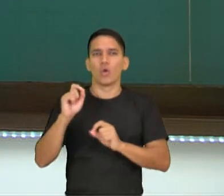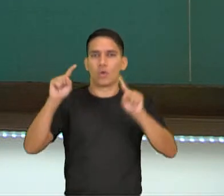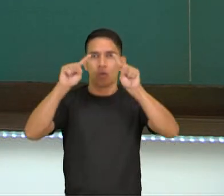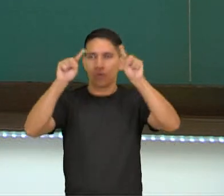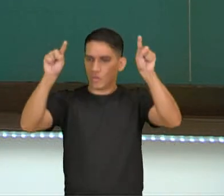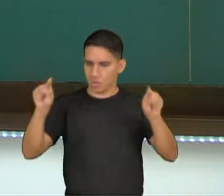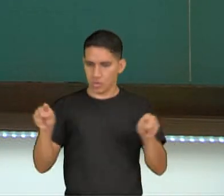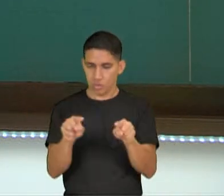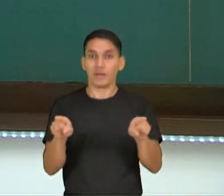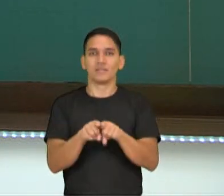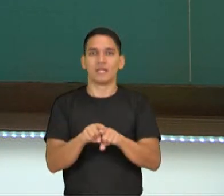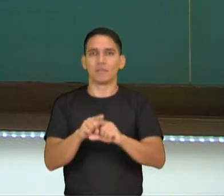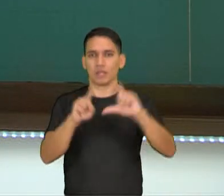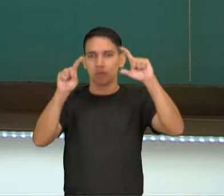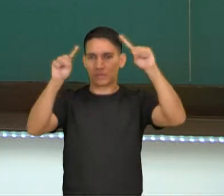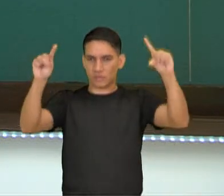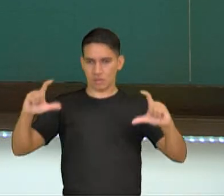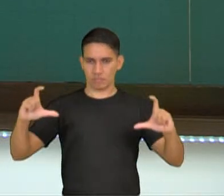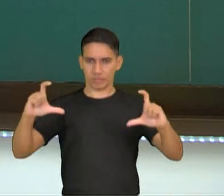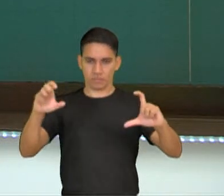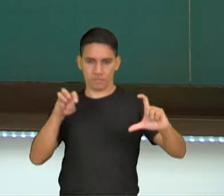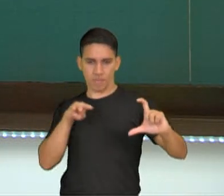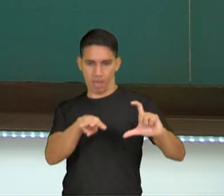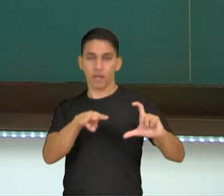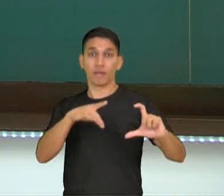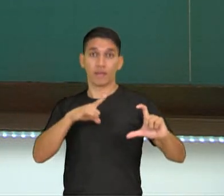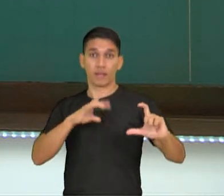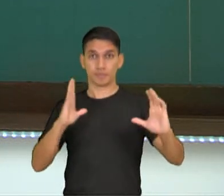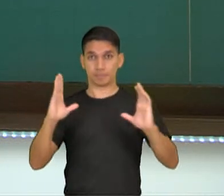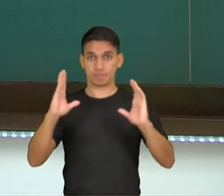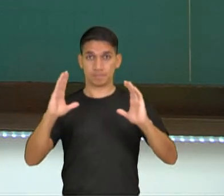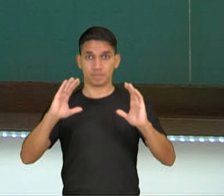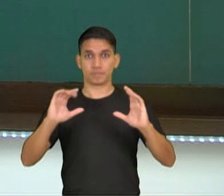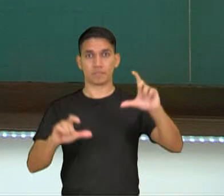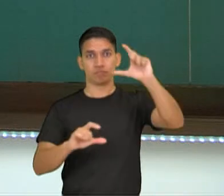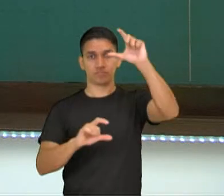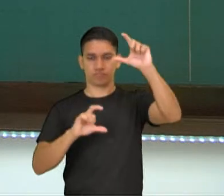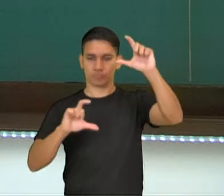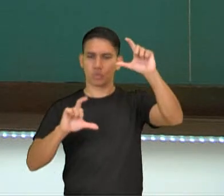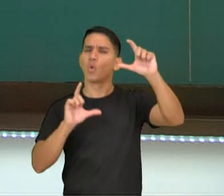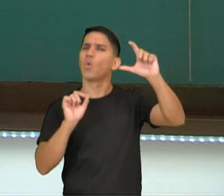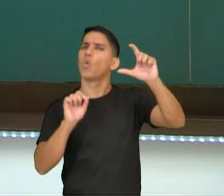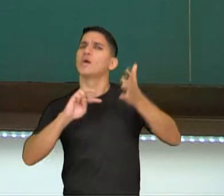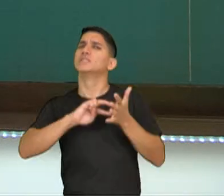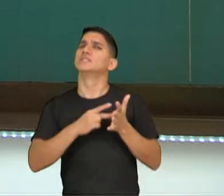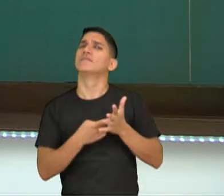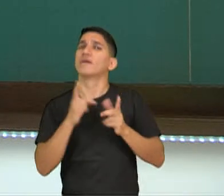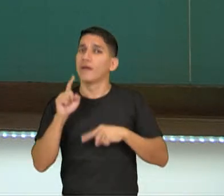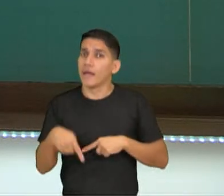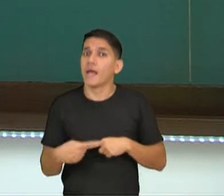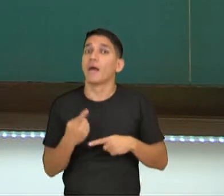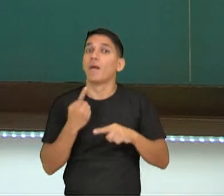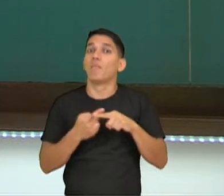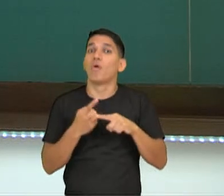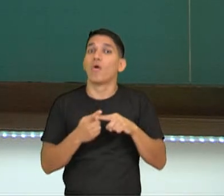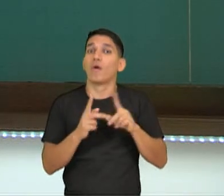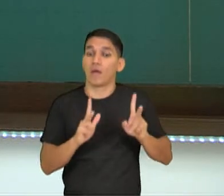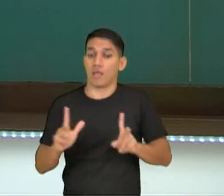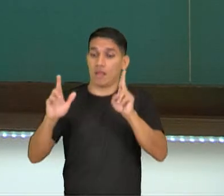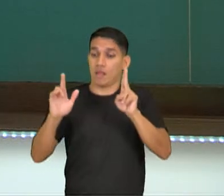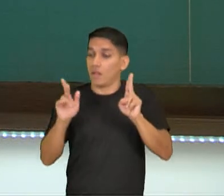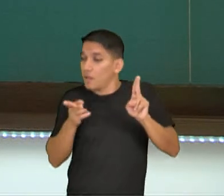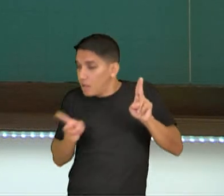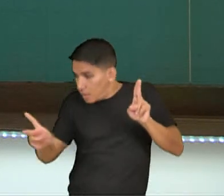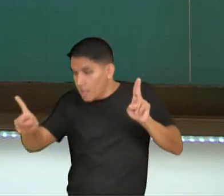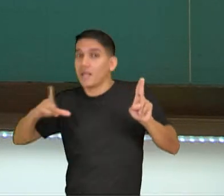reticências no meio do texto, entre o primeiro e o segundo parágrafo, digamos assim, indicando que uma parte, um fragmento do texto foi extraído. Não está aqui